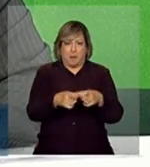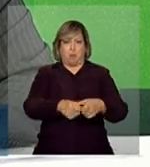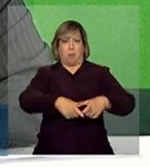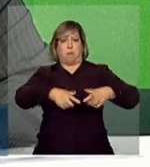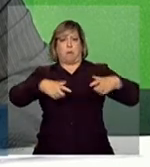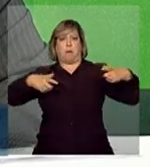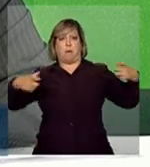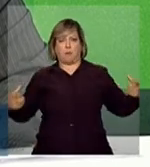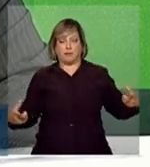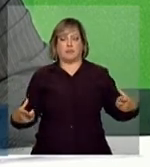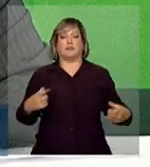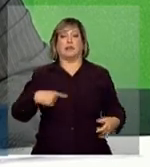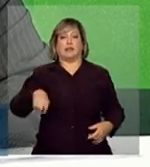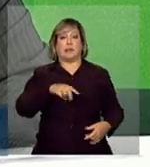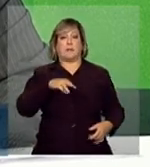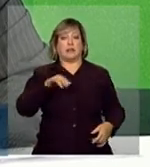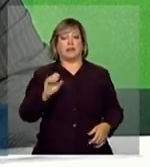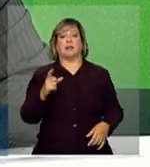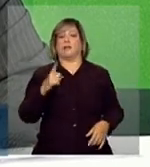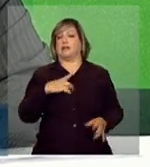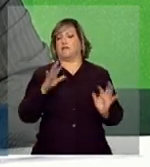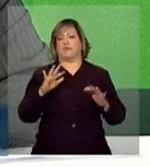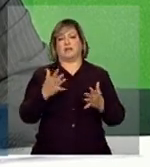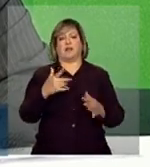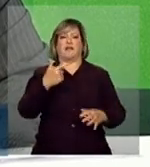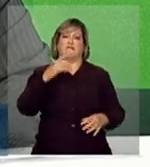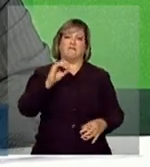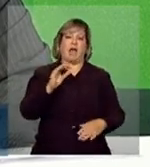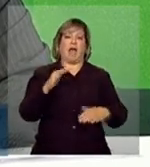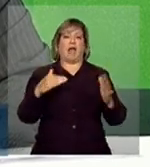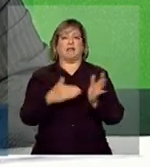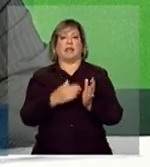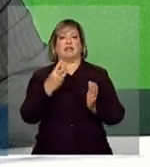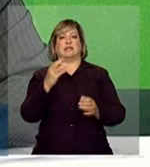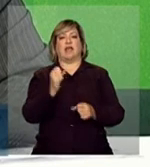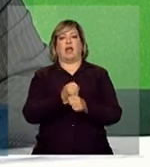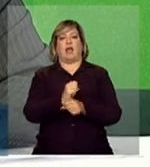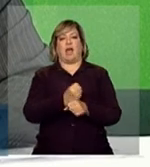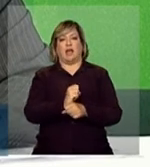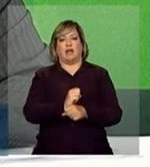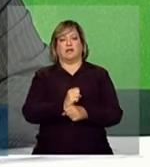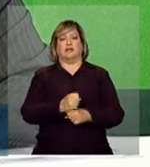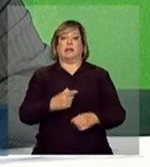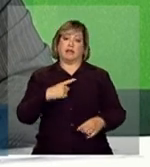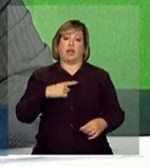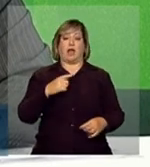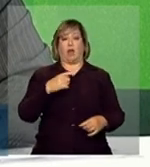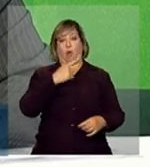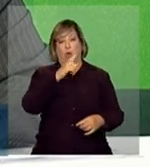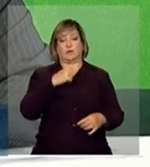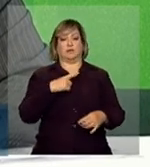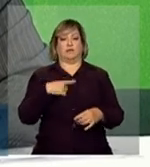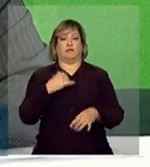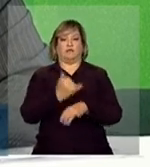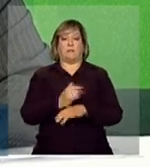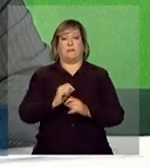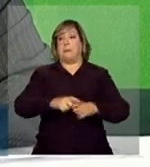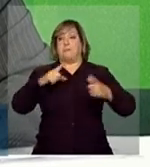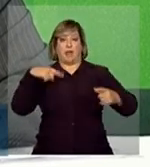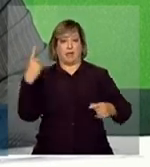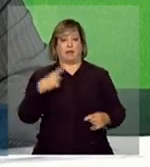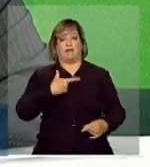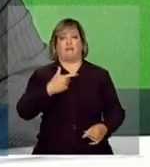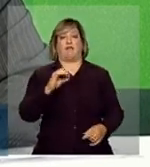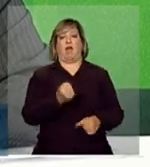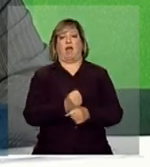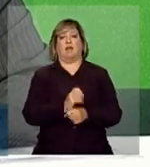são finitas, com durações em média de 20, 30 anos, com exceções do ferro, outras, mas a maioria com 20. Você forma